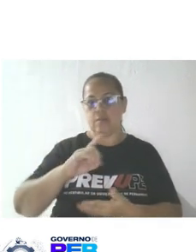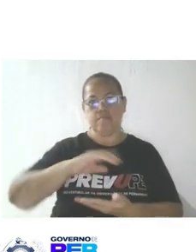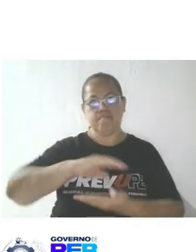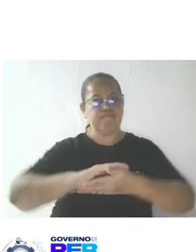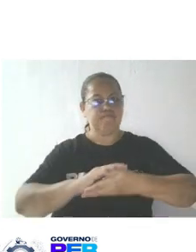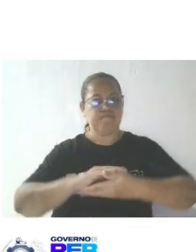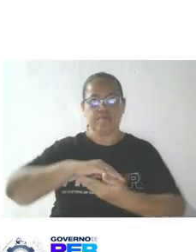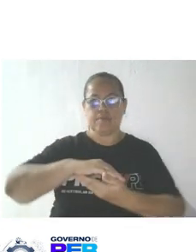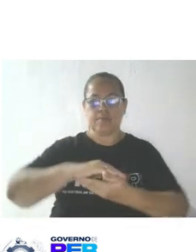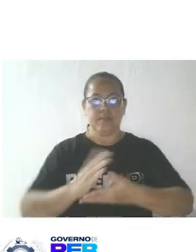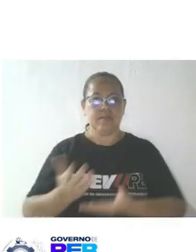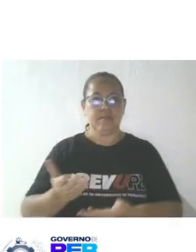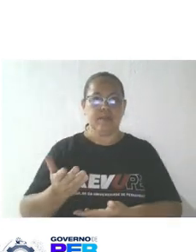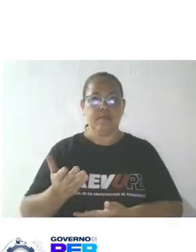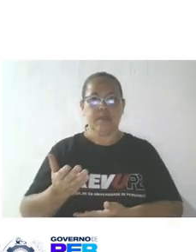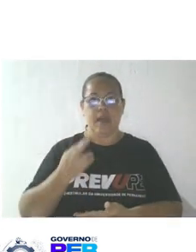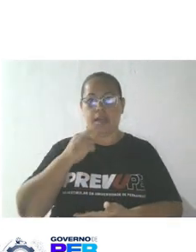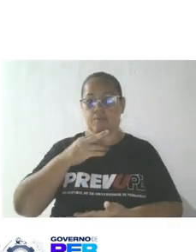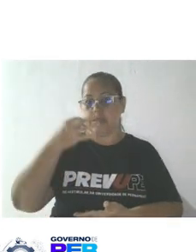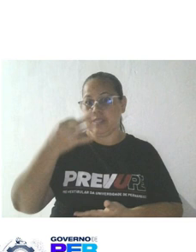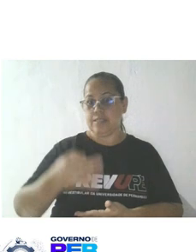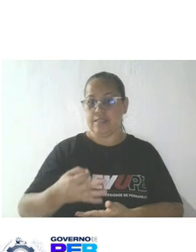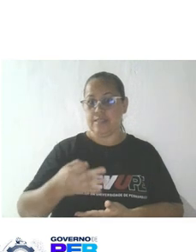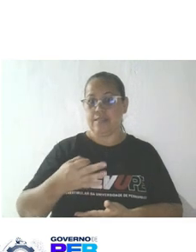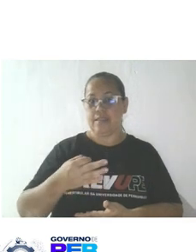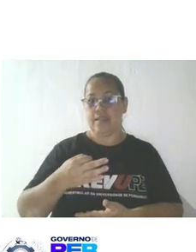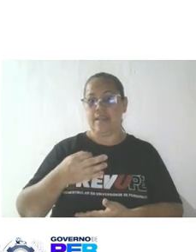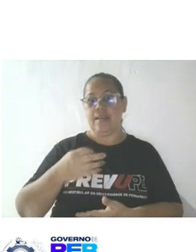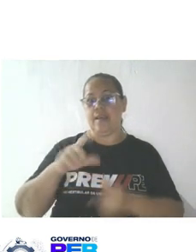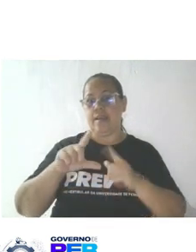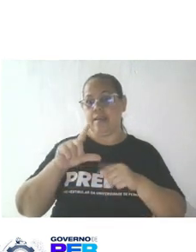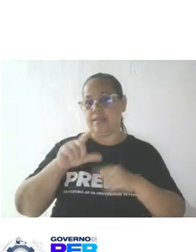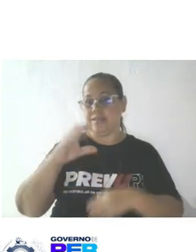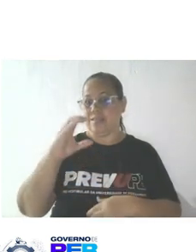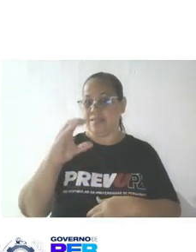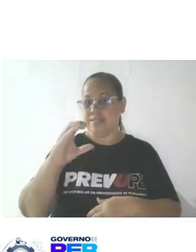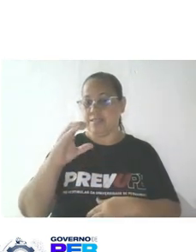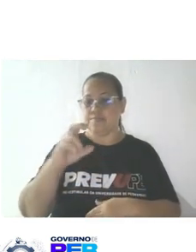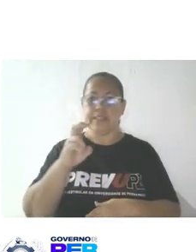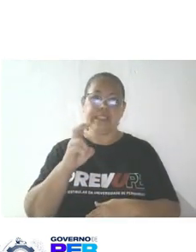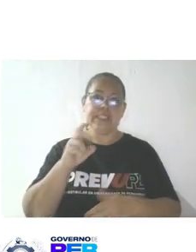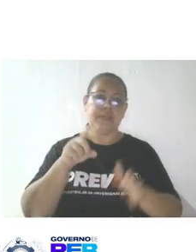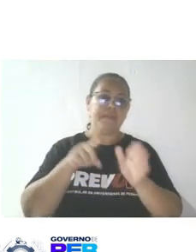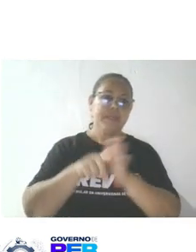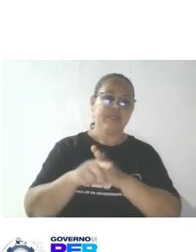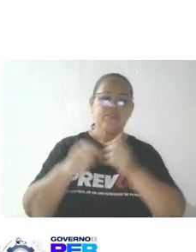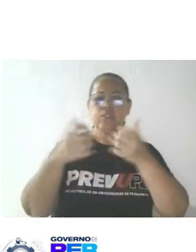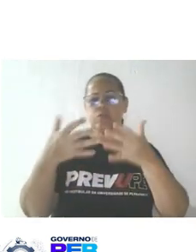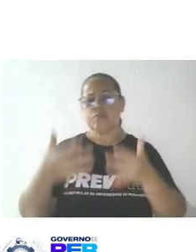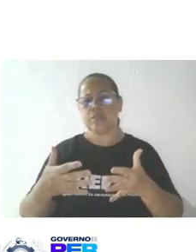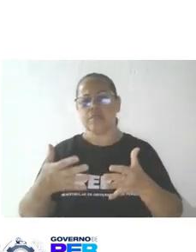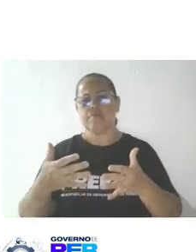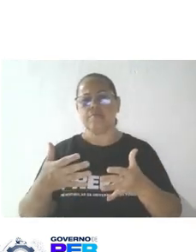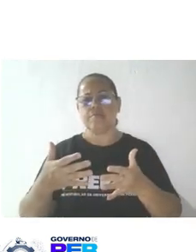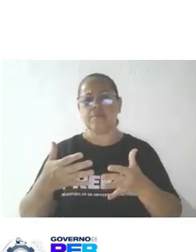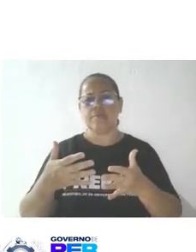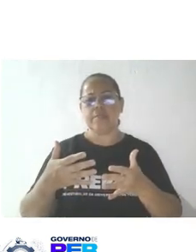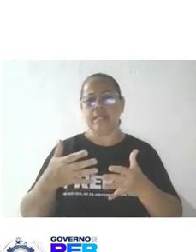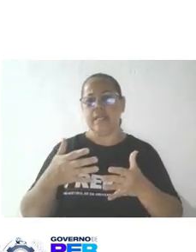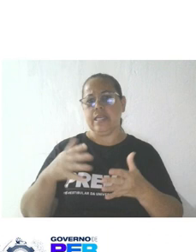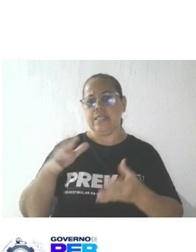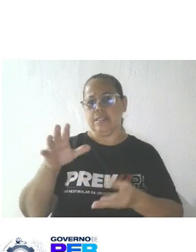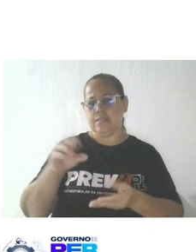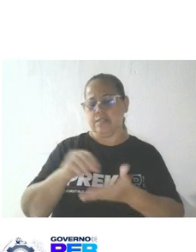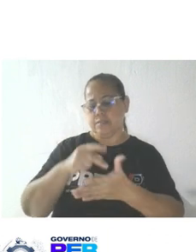Golgi é esse. Então, do 4, pessoal, a resposta correta seria a letra C. Quinta questão, pessoal, diz Durante a síntese proteica,